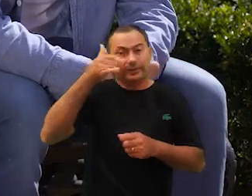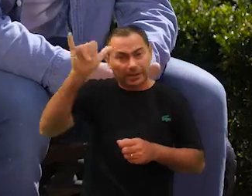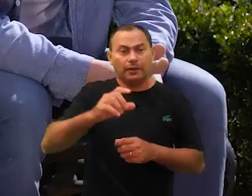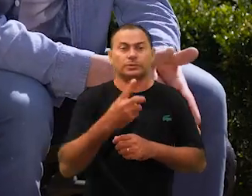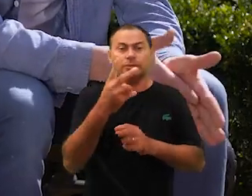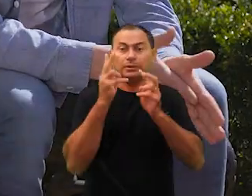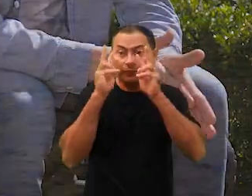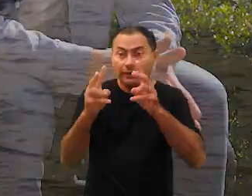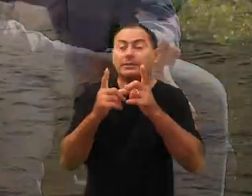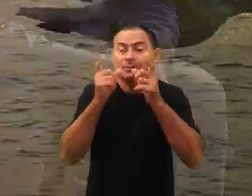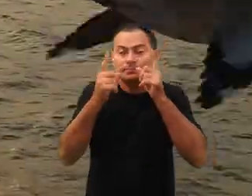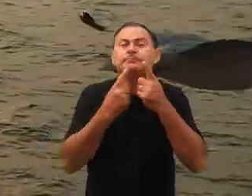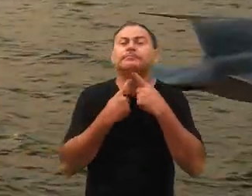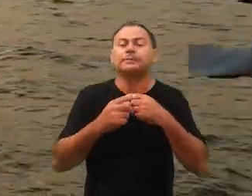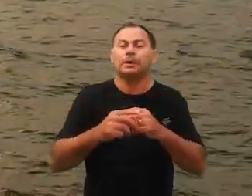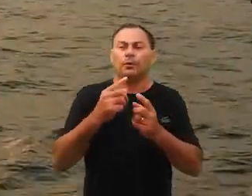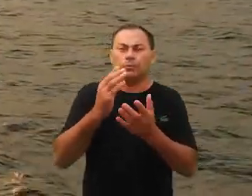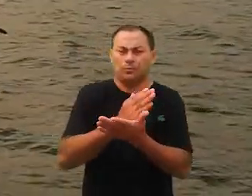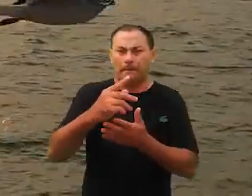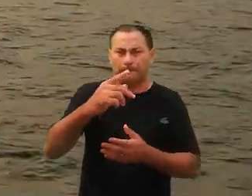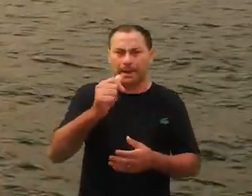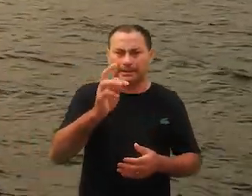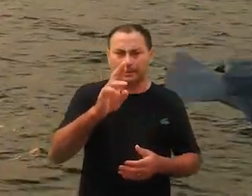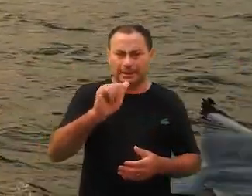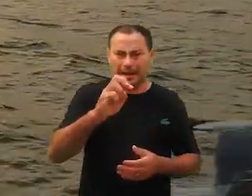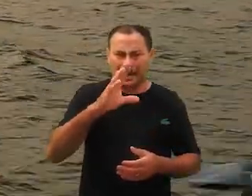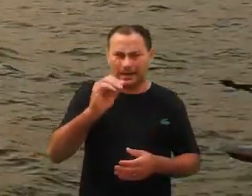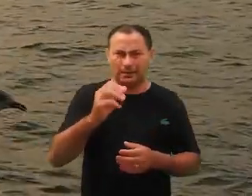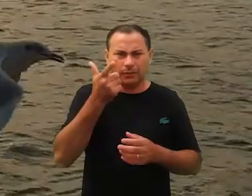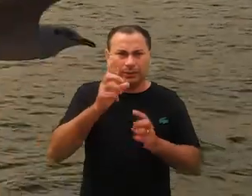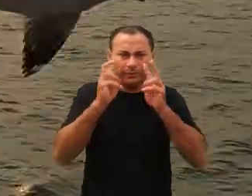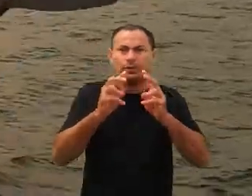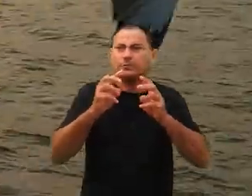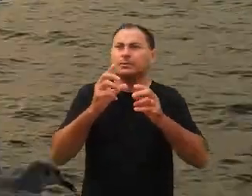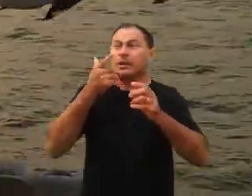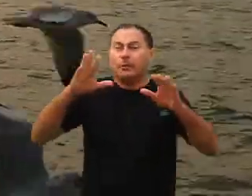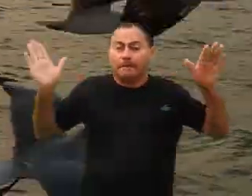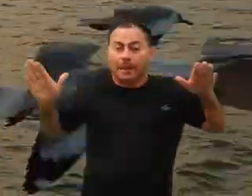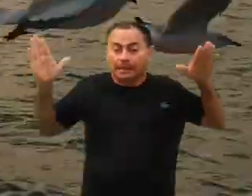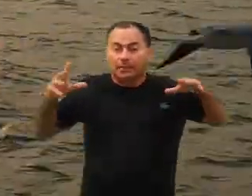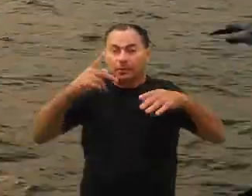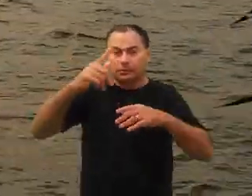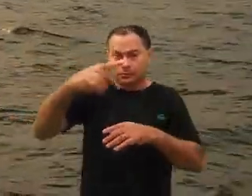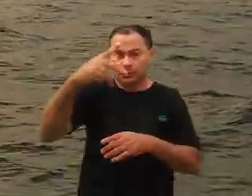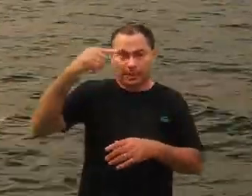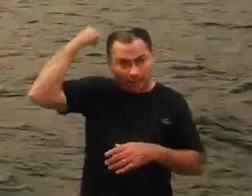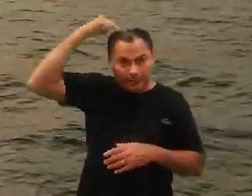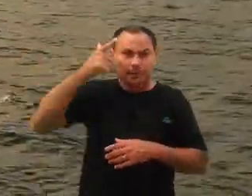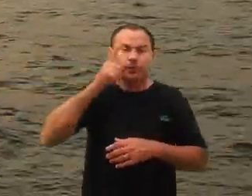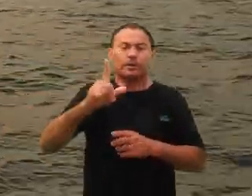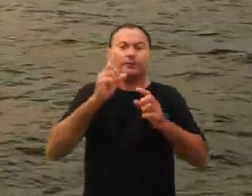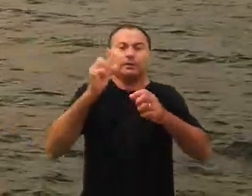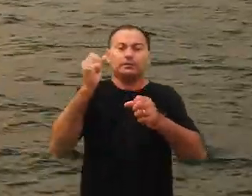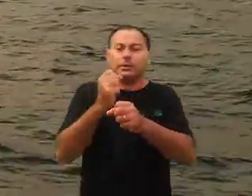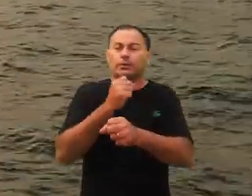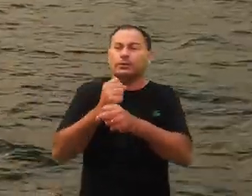o segundo. Um dos patriarcas da igreja disse: você não consegue evitar que os pássaros voem sobre sua cabeça, mas consegue